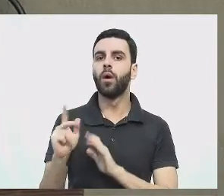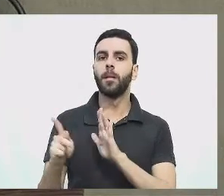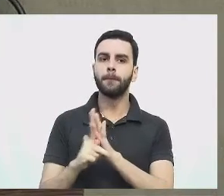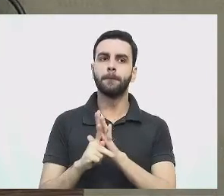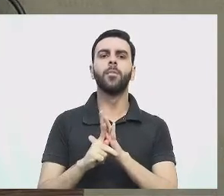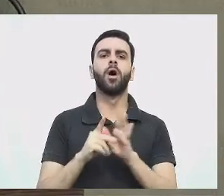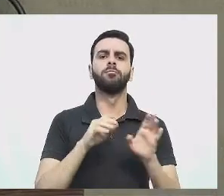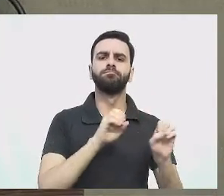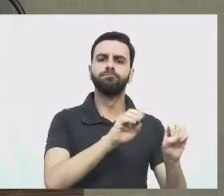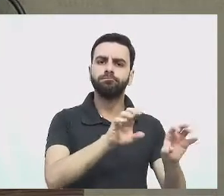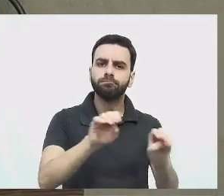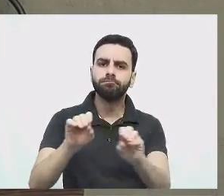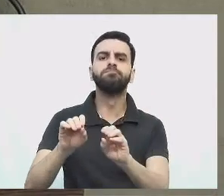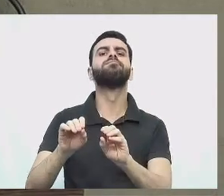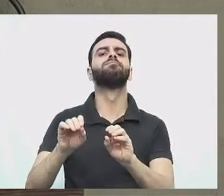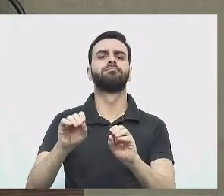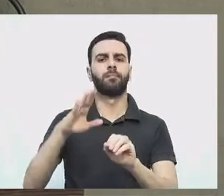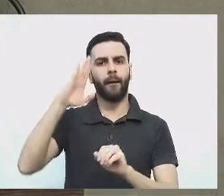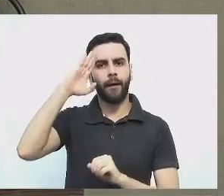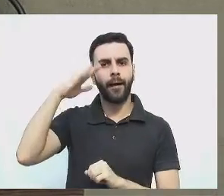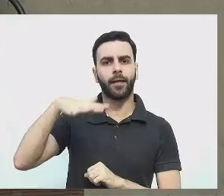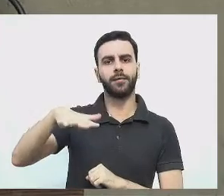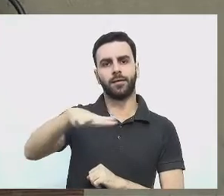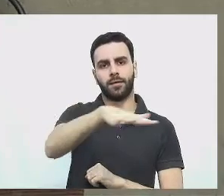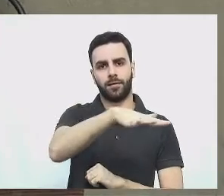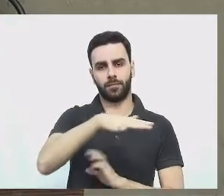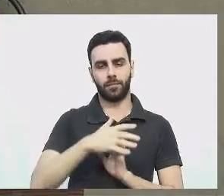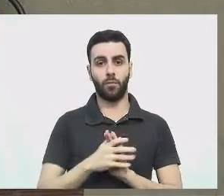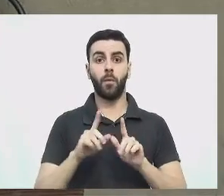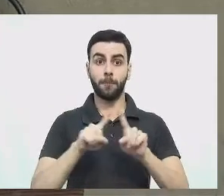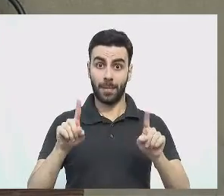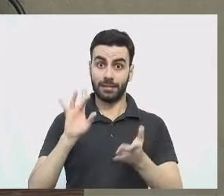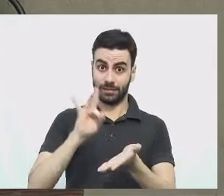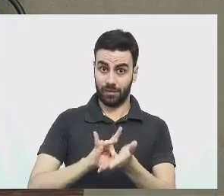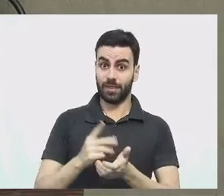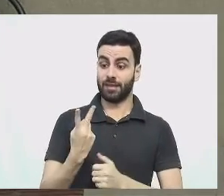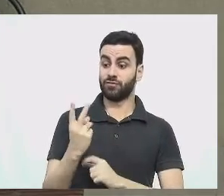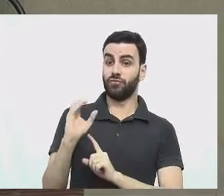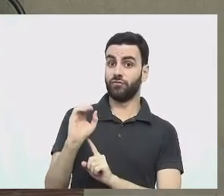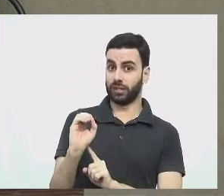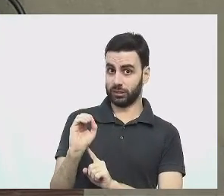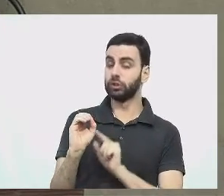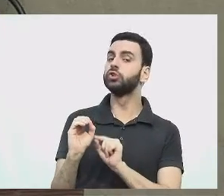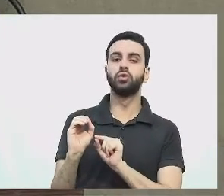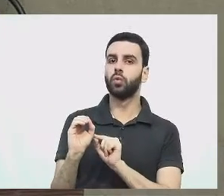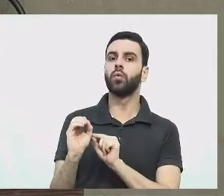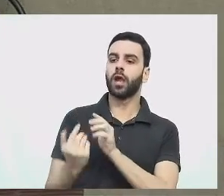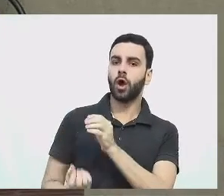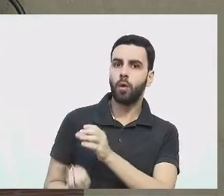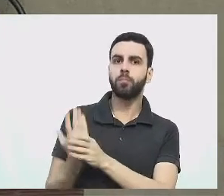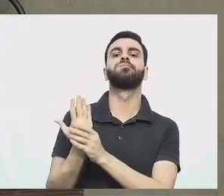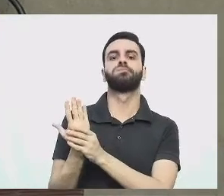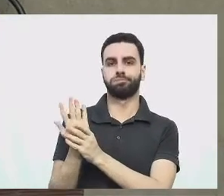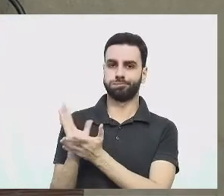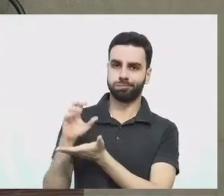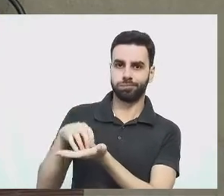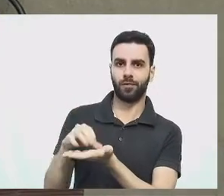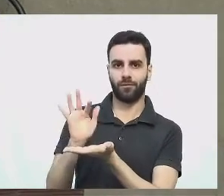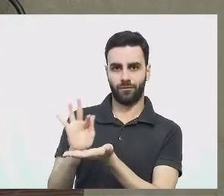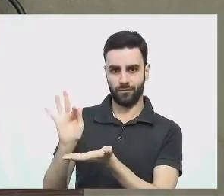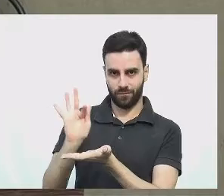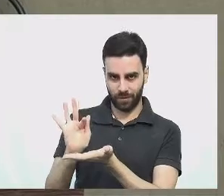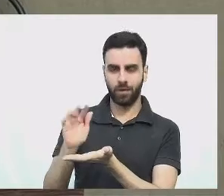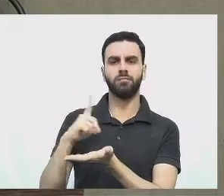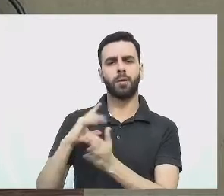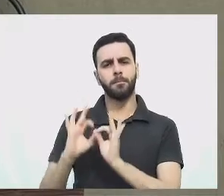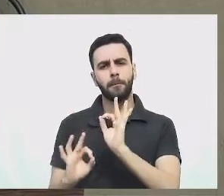formação acadêmica, de trabalhos acadêmicos. Mas 20 anos de formação da faculdade,